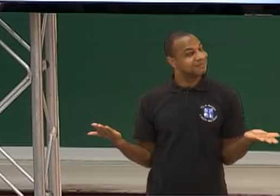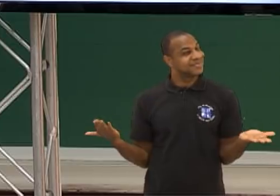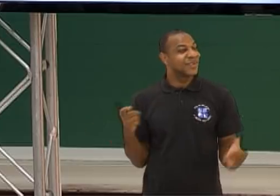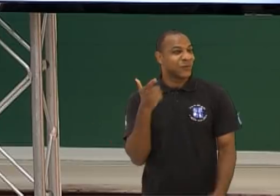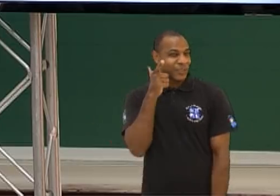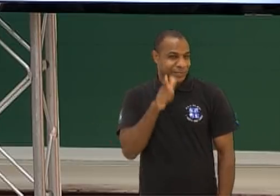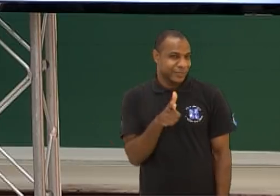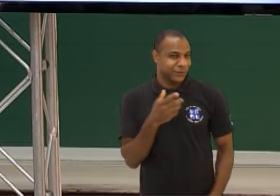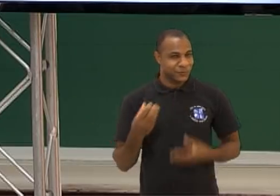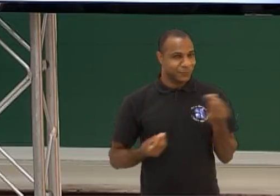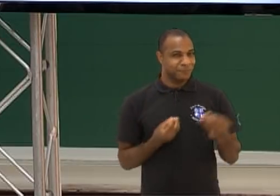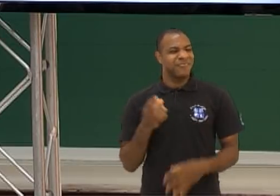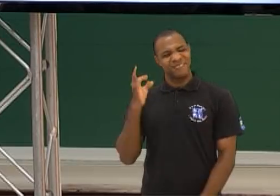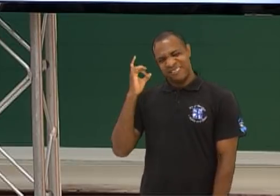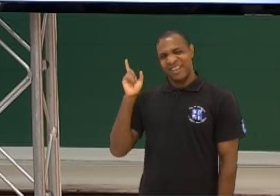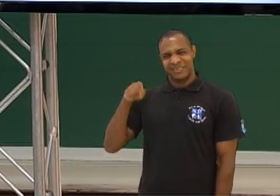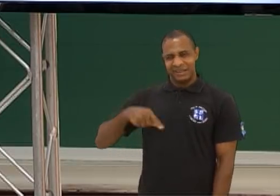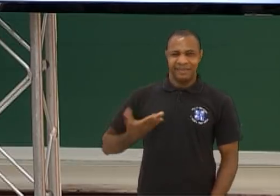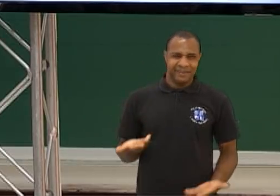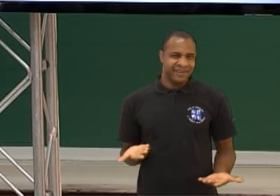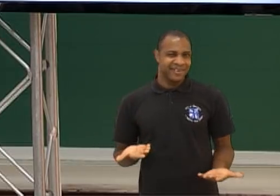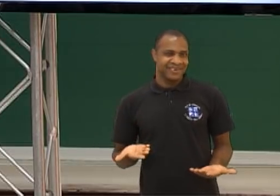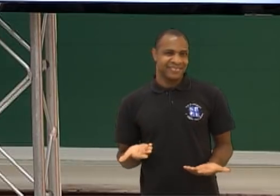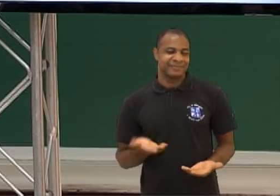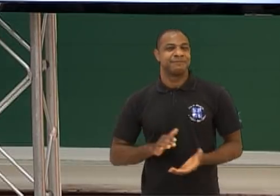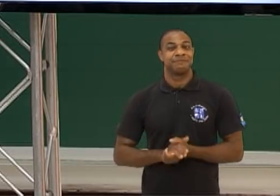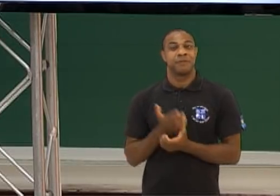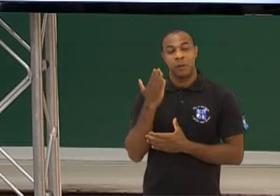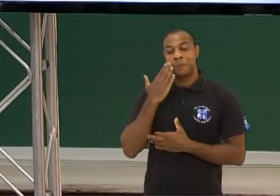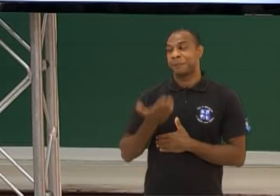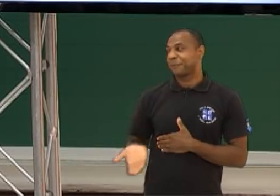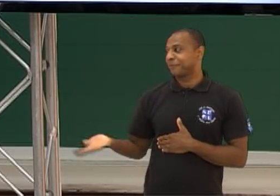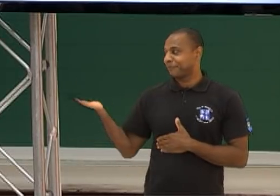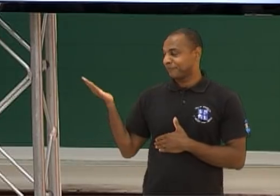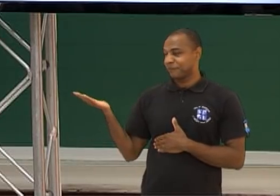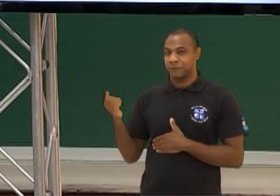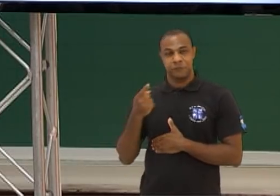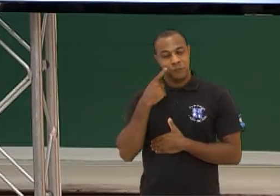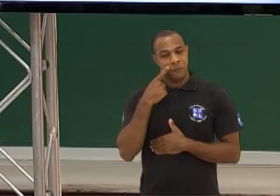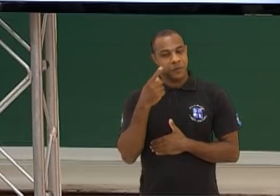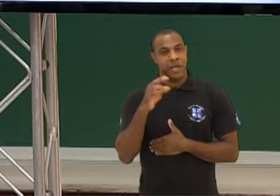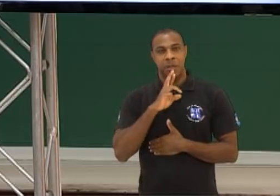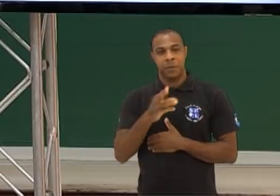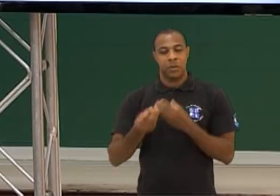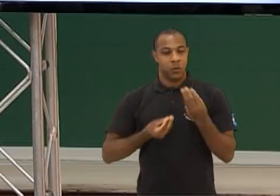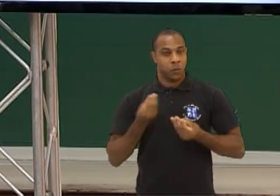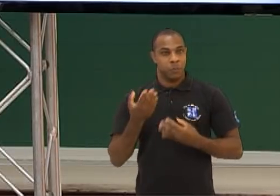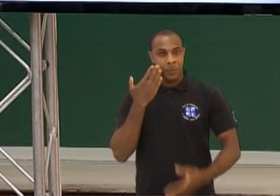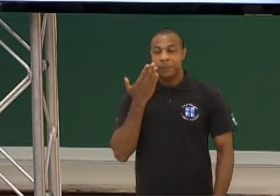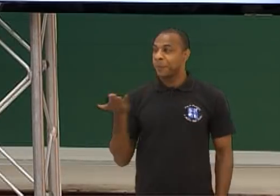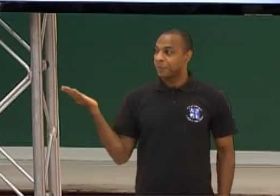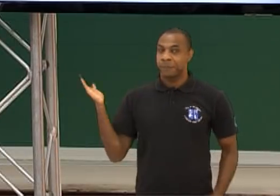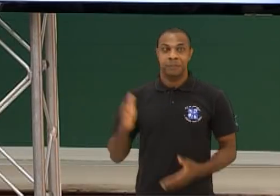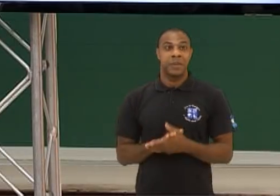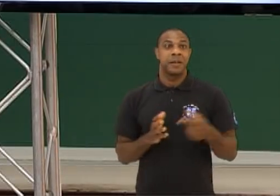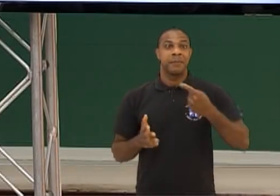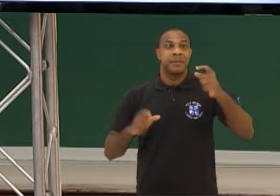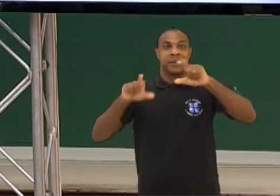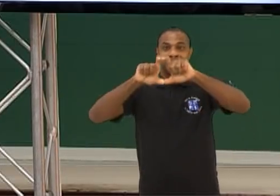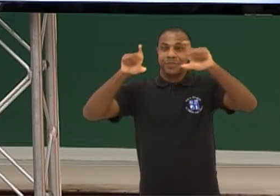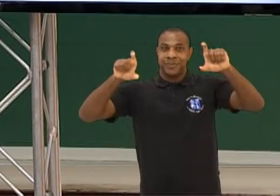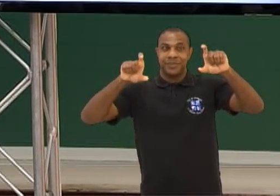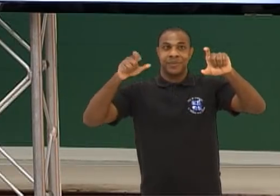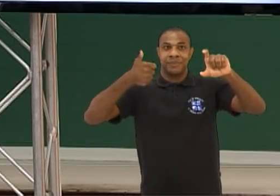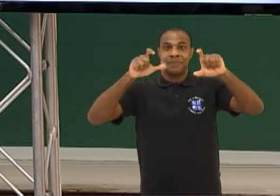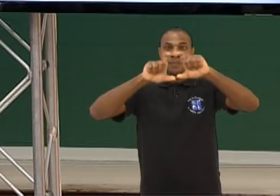Conseguiram resolver? Foi fácil, né? Acredito que sim. Vamos conferir a resposta? Então, ó, então, na primeira equação, né?